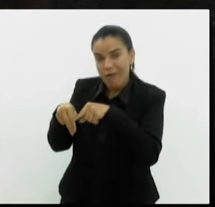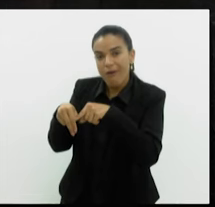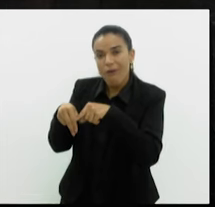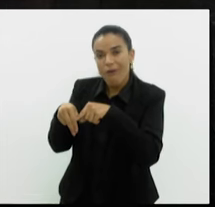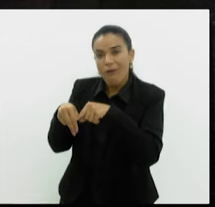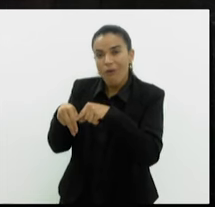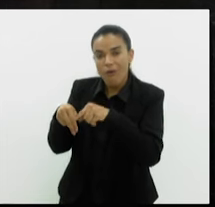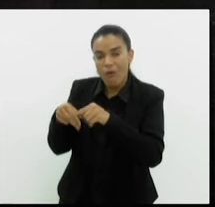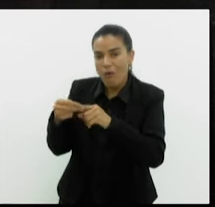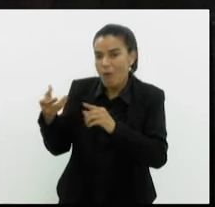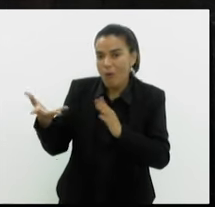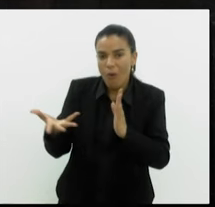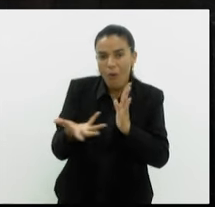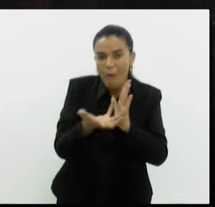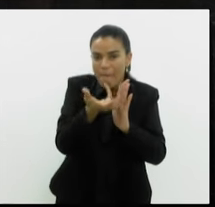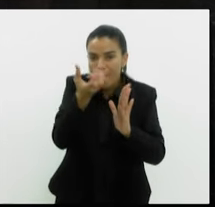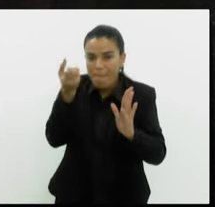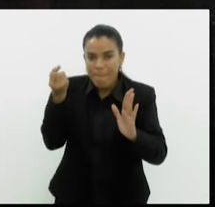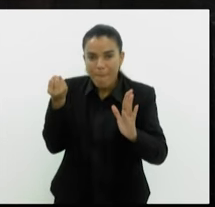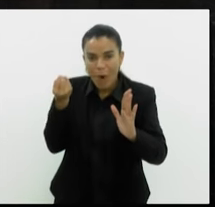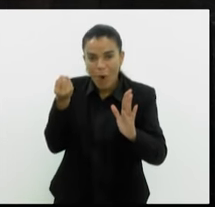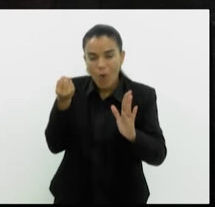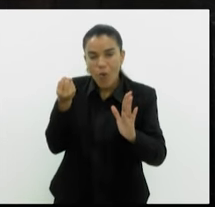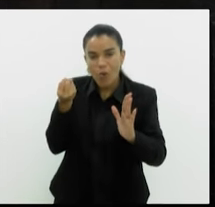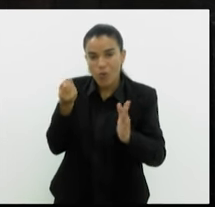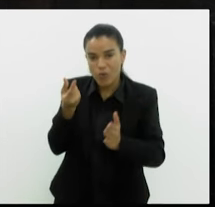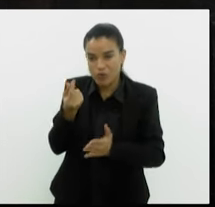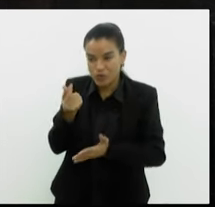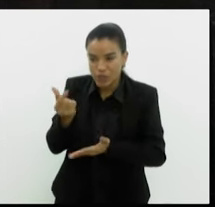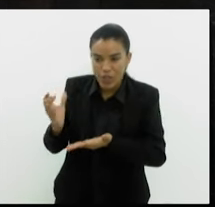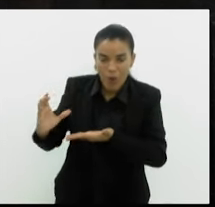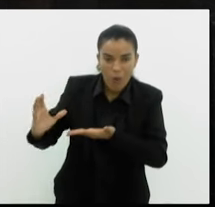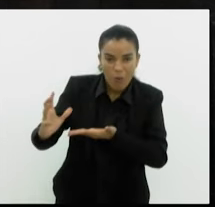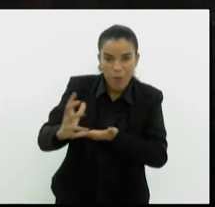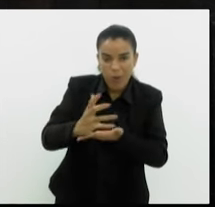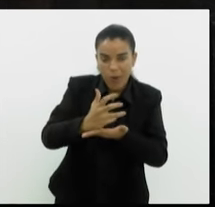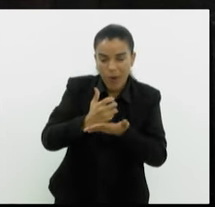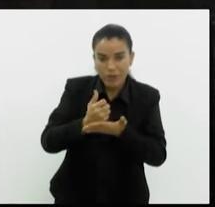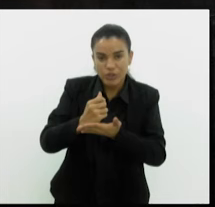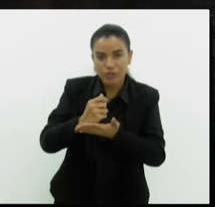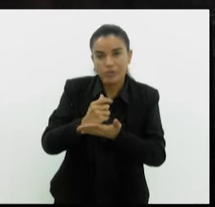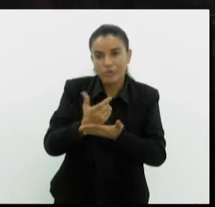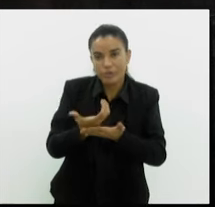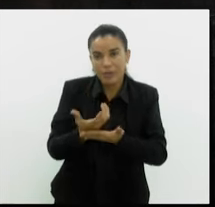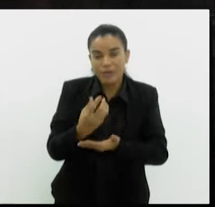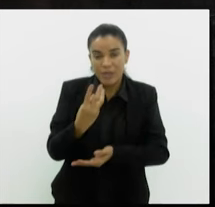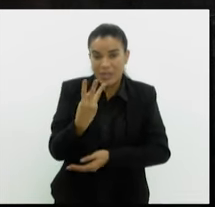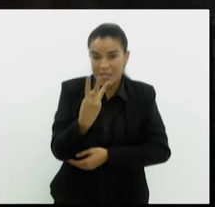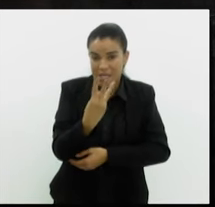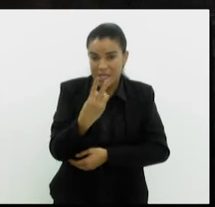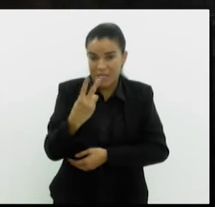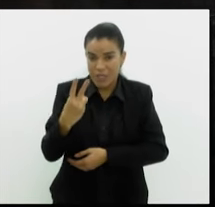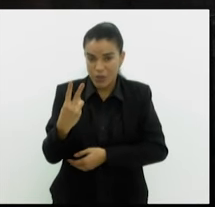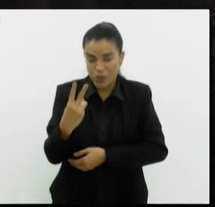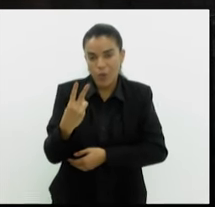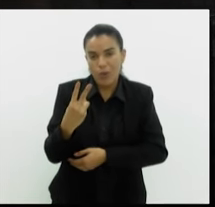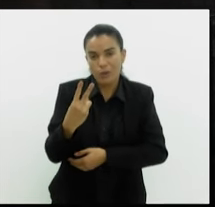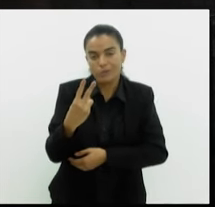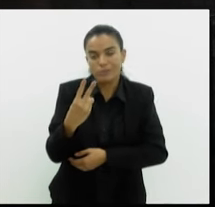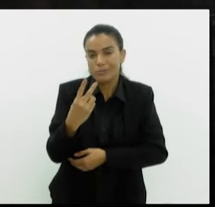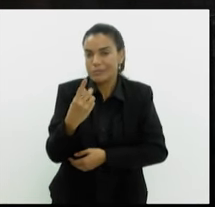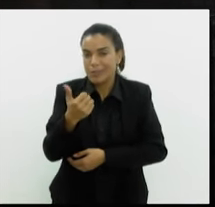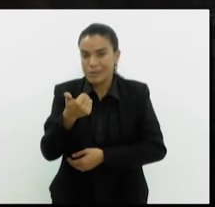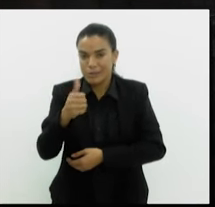na mão grande as nossas receitas, reduzindo as alíquotas de 32% para 18%,